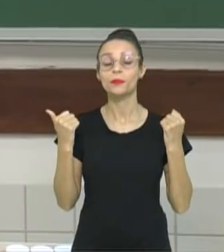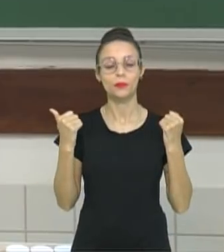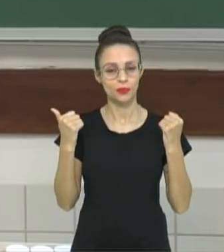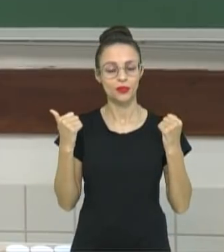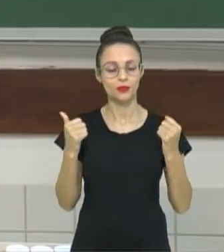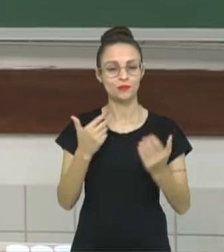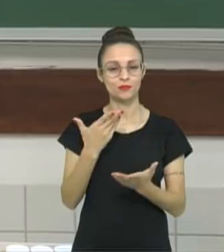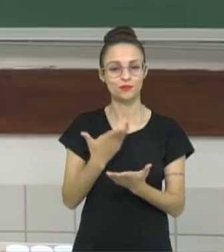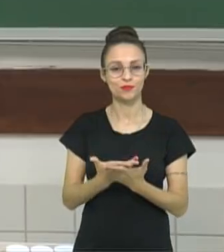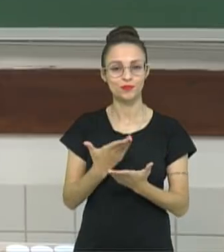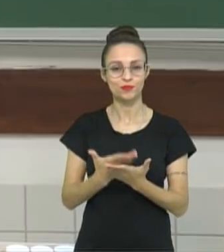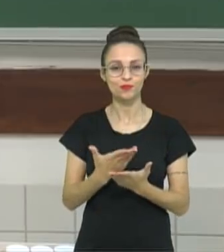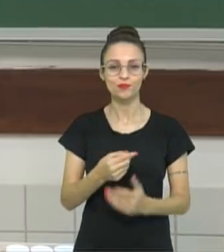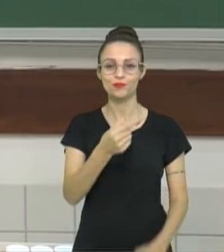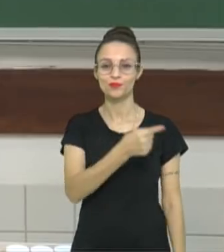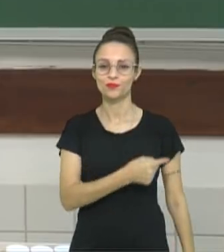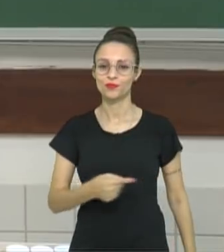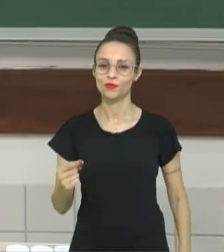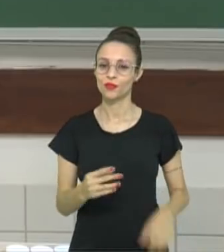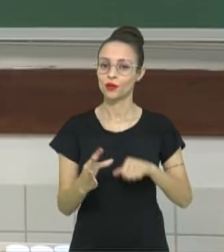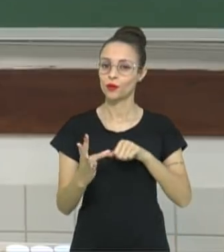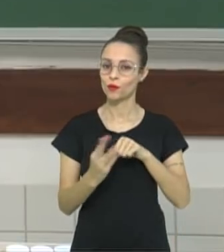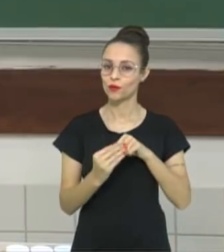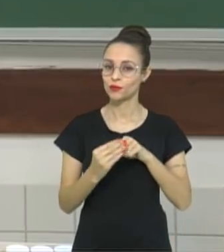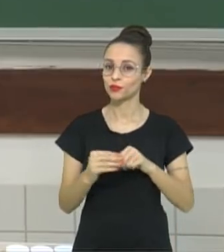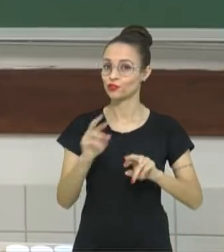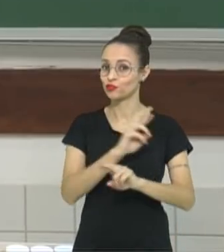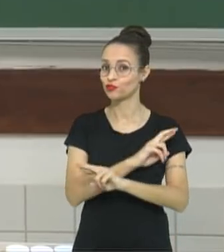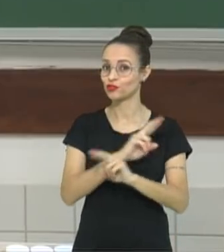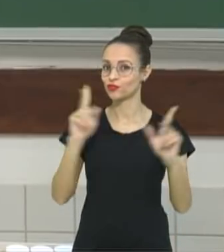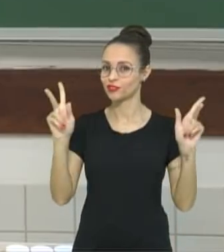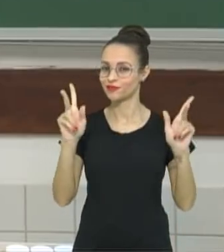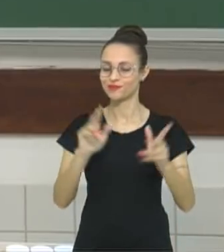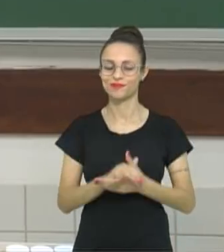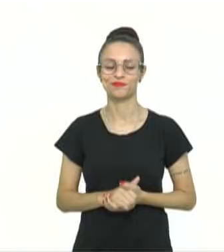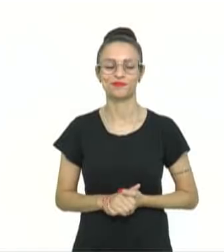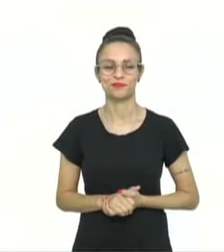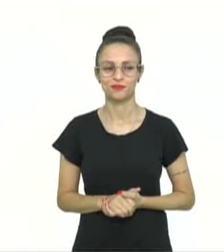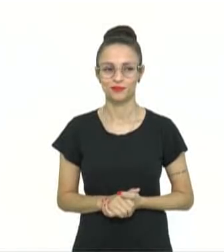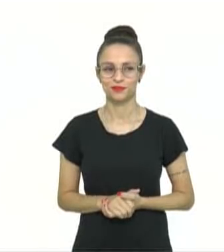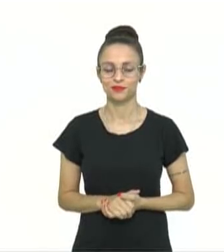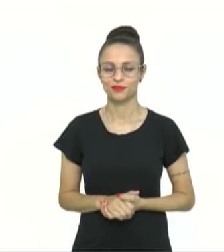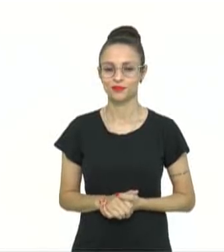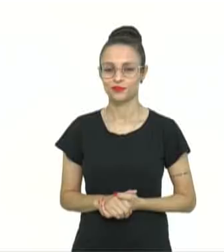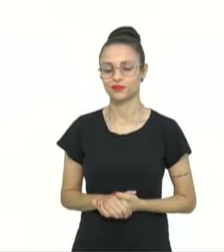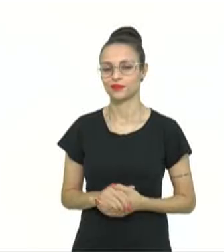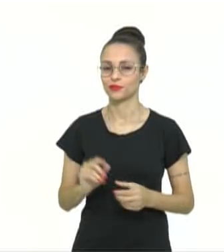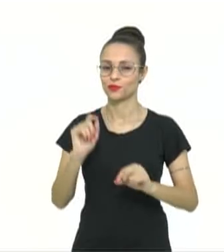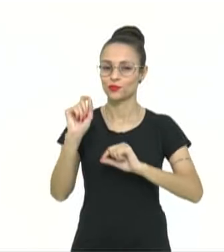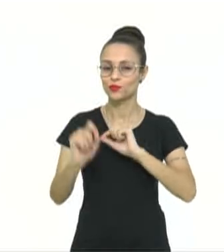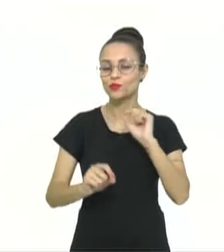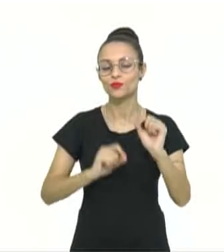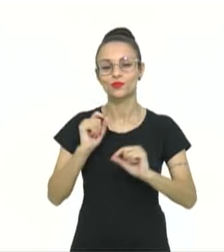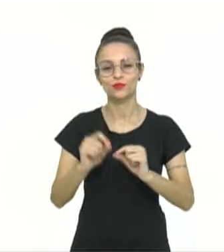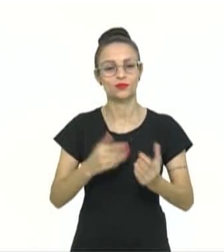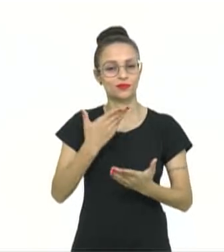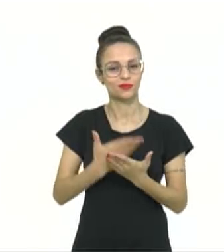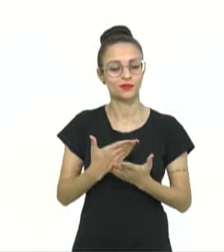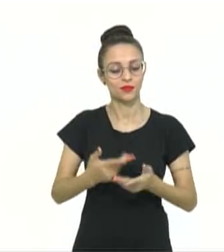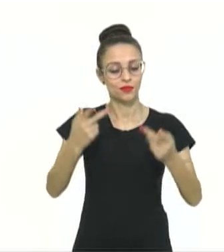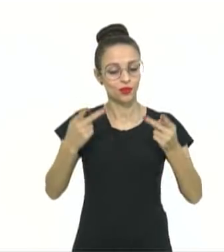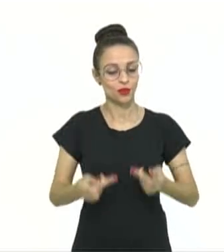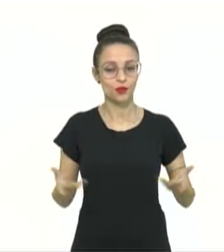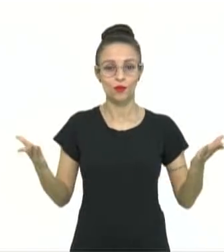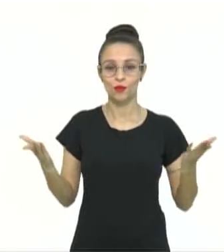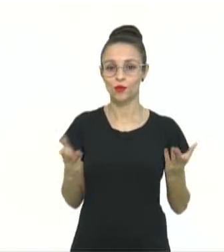nossa aula aí da Semana do Conhecimento Diferente. Então, o que nós vamos fazer nessa aula de hoje?